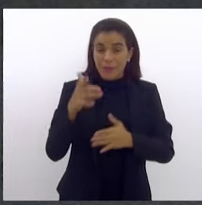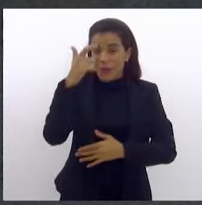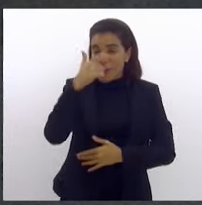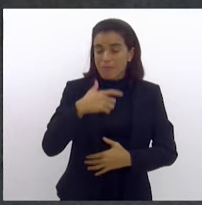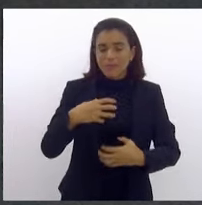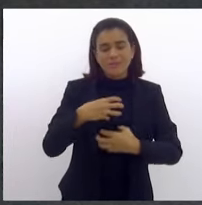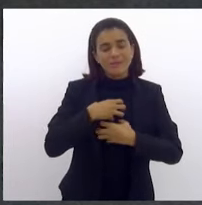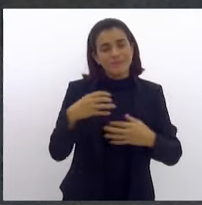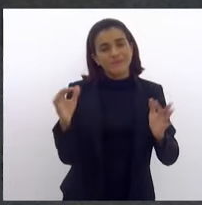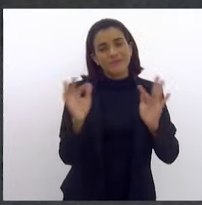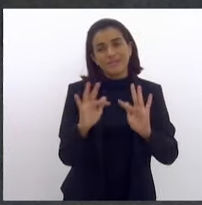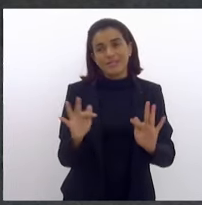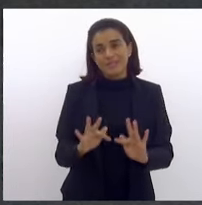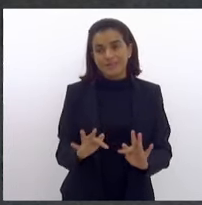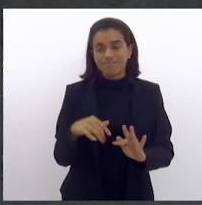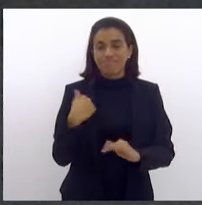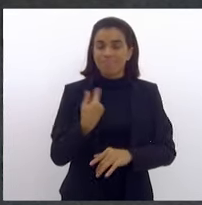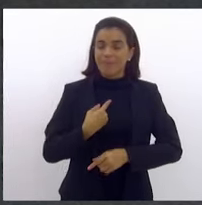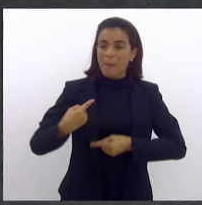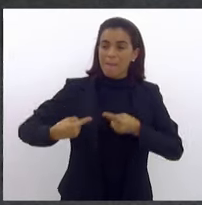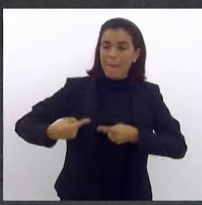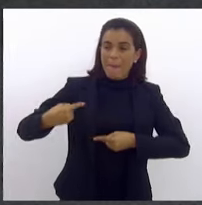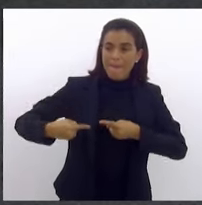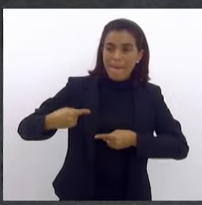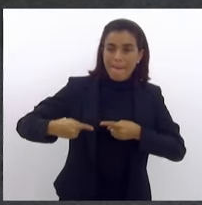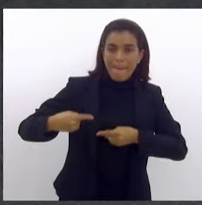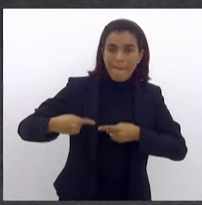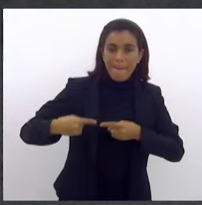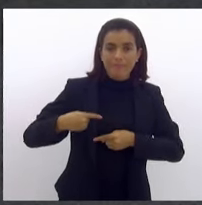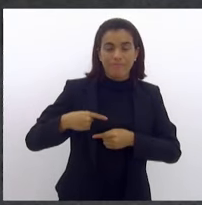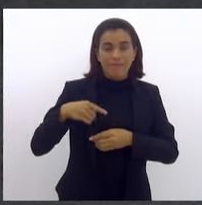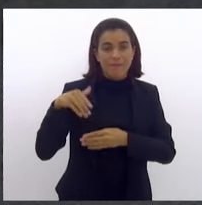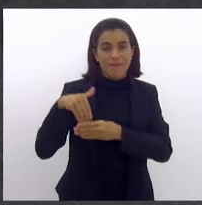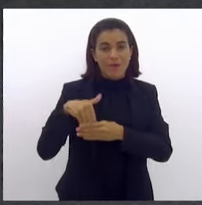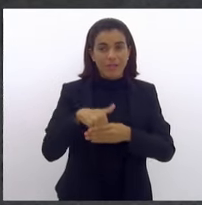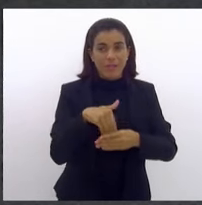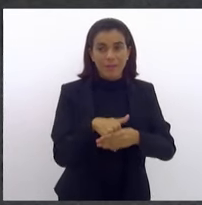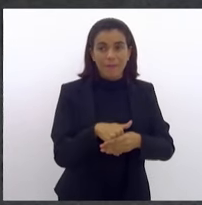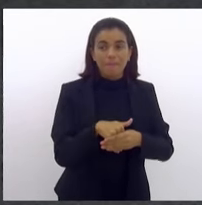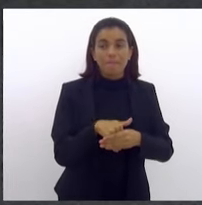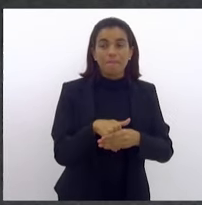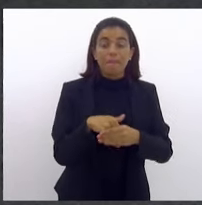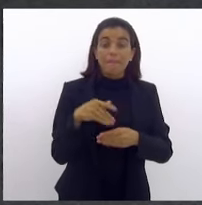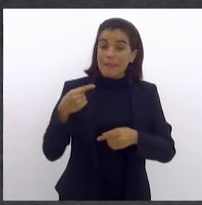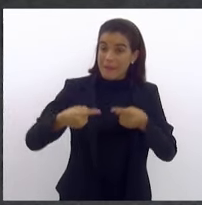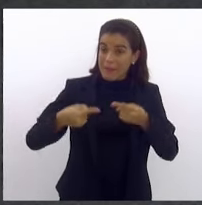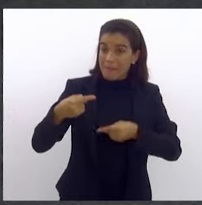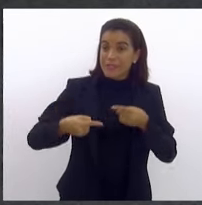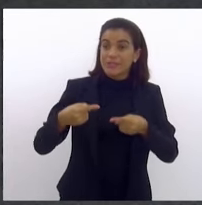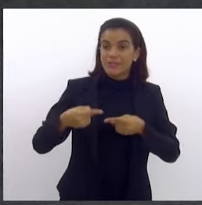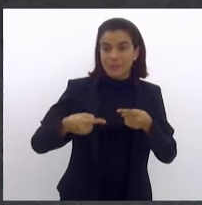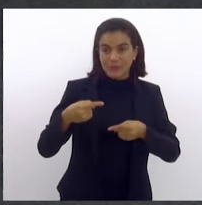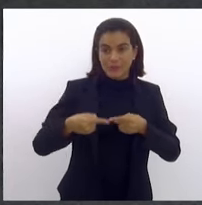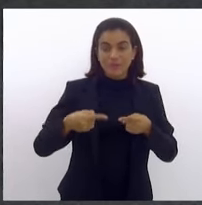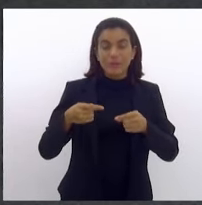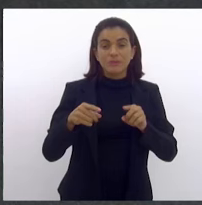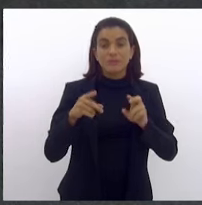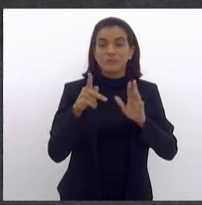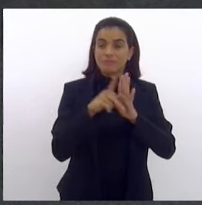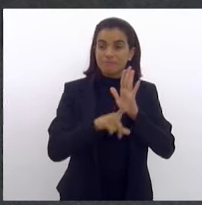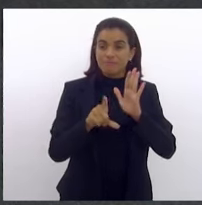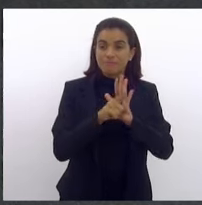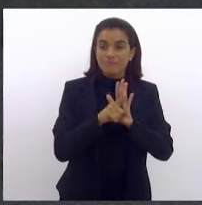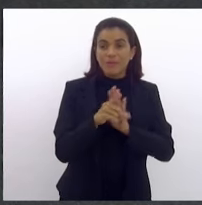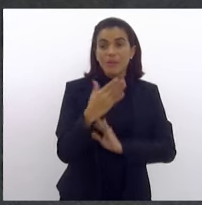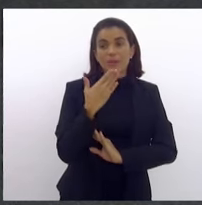feliz com da gente ter debatido isso aqui, da gente ter votado isso aqui, e votado não, debatido, né, esse projeto, e